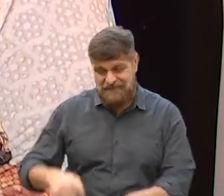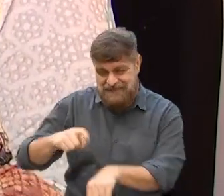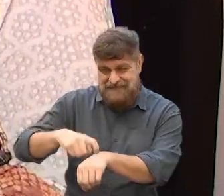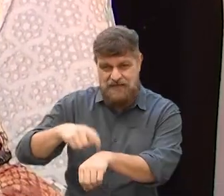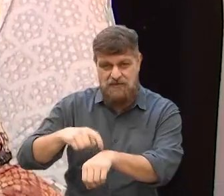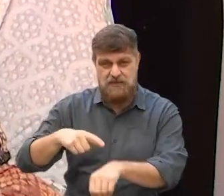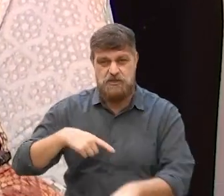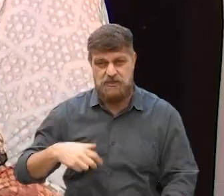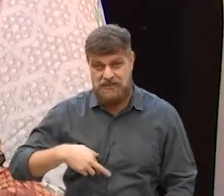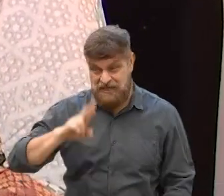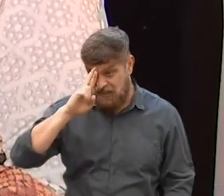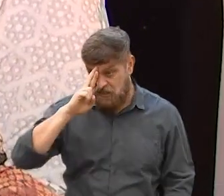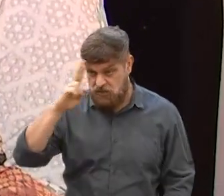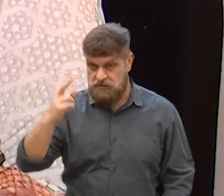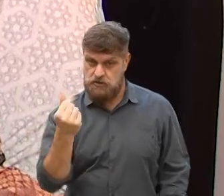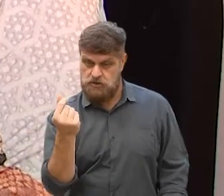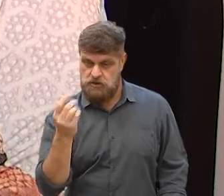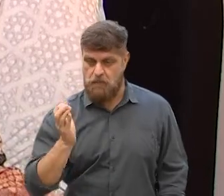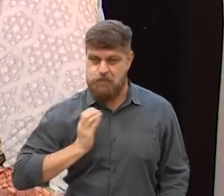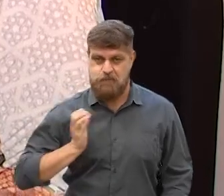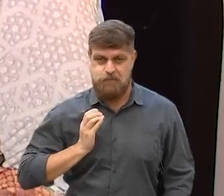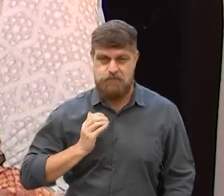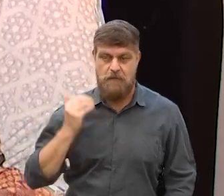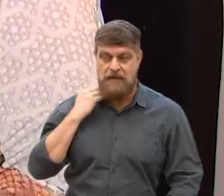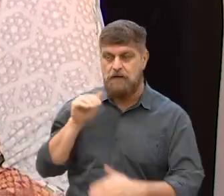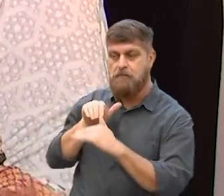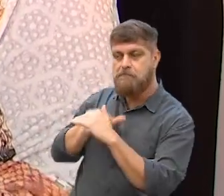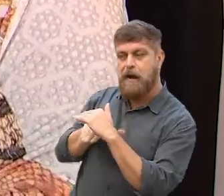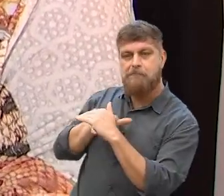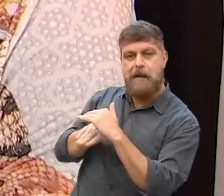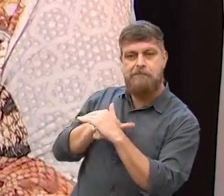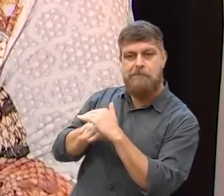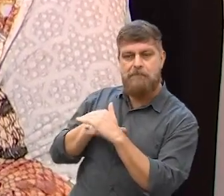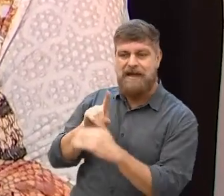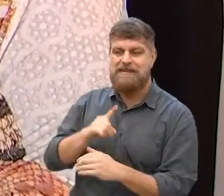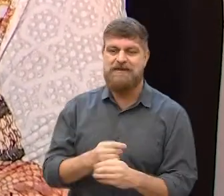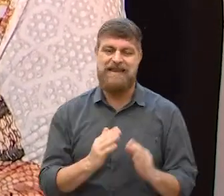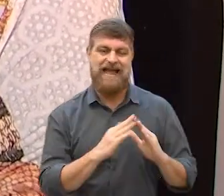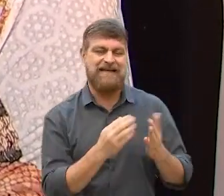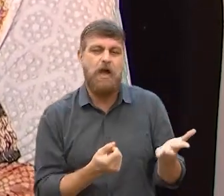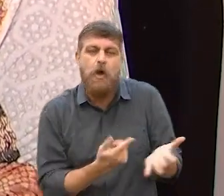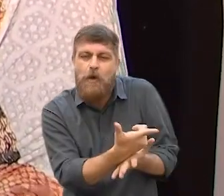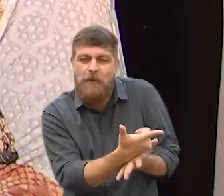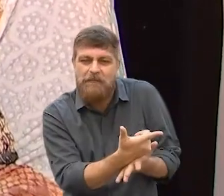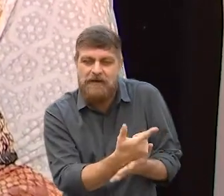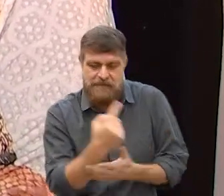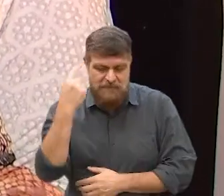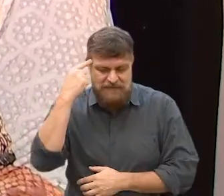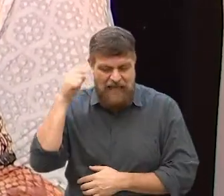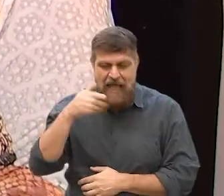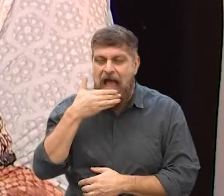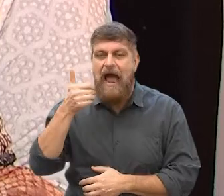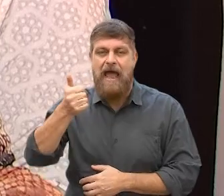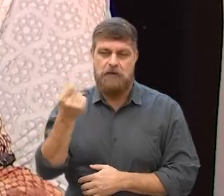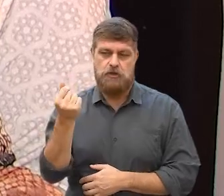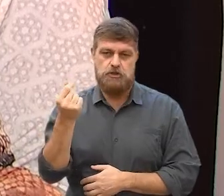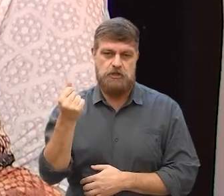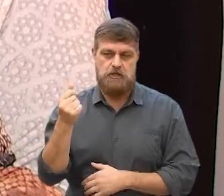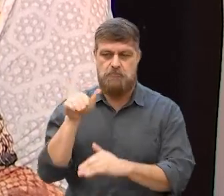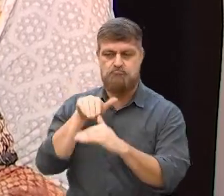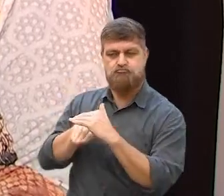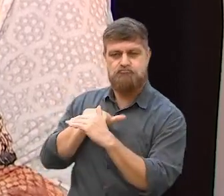eram os donos eram grandes investidores e eles começaram a me indicar para outras pessoas e assim eu fui ficando um pouco conhecida no